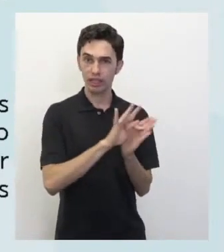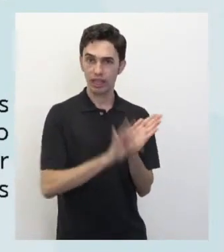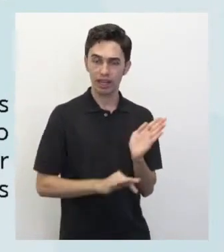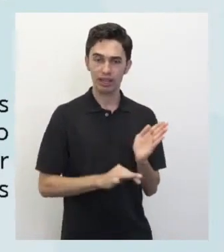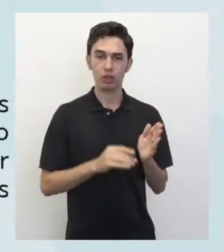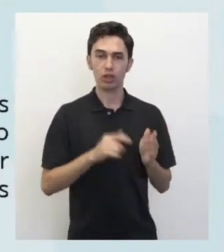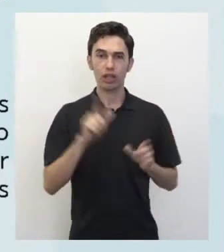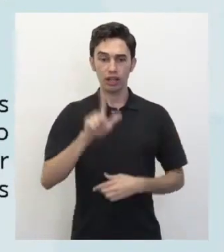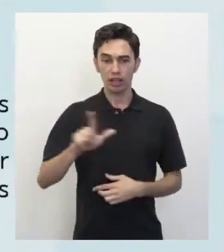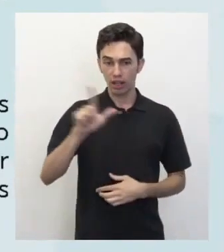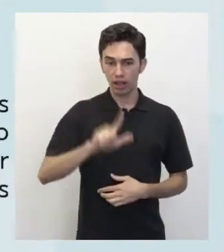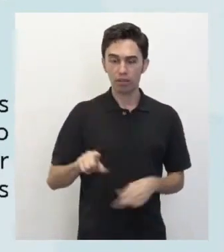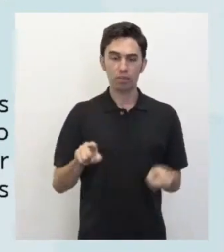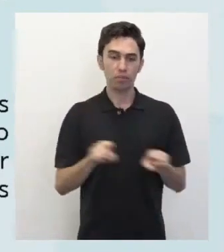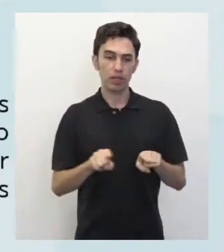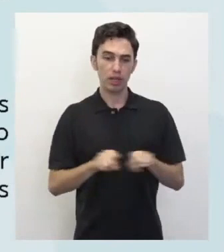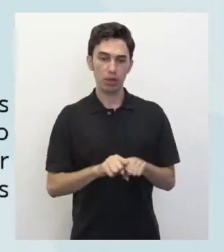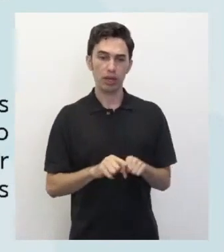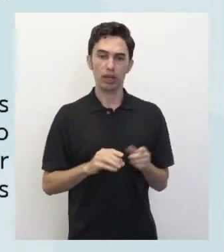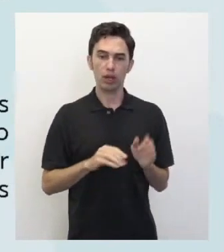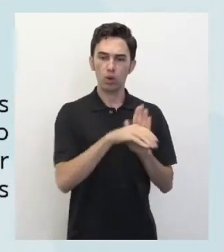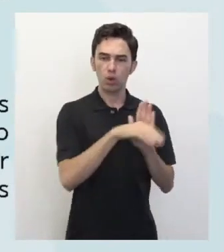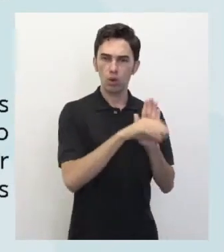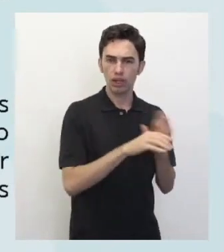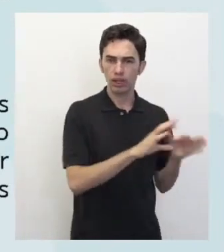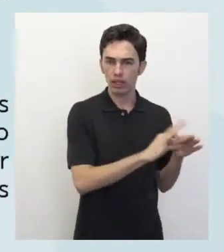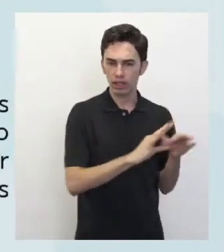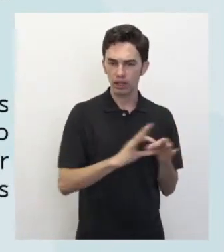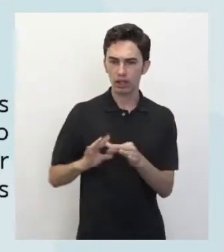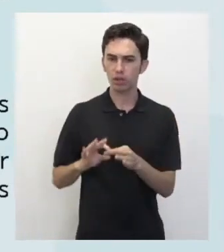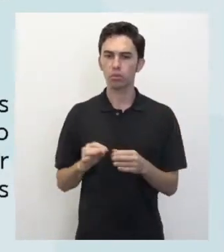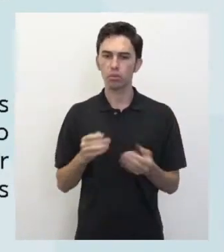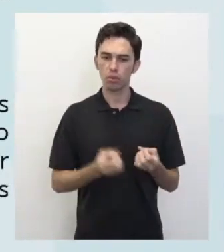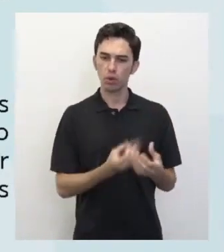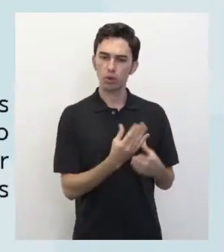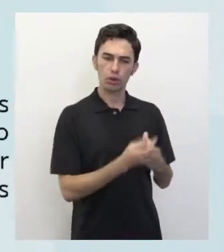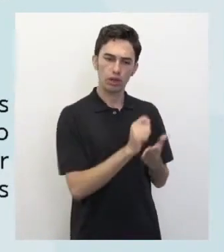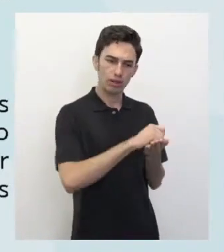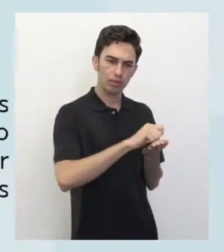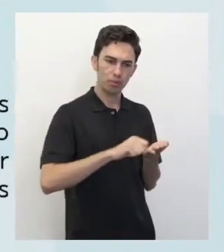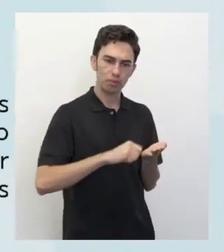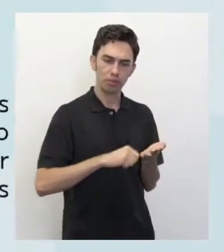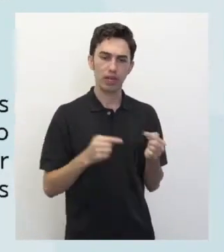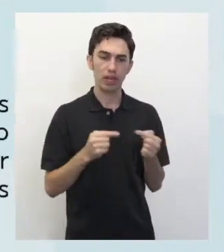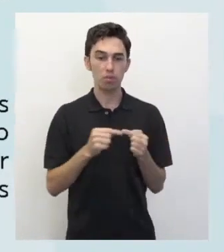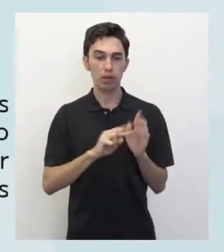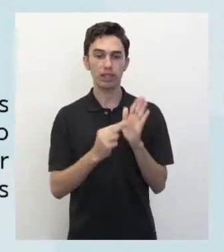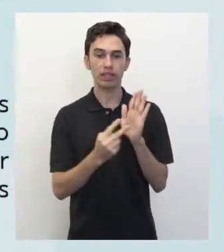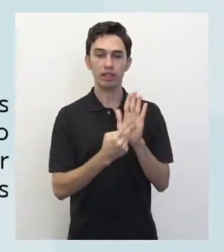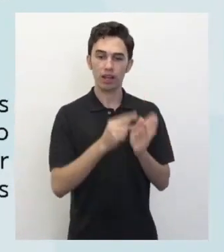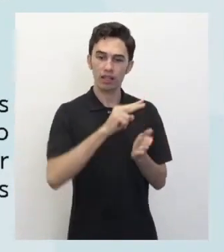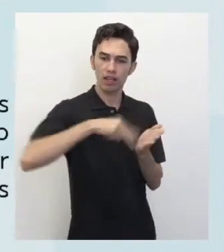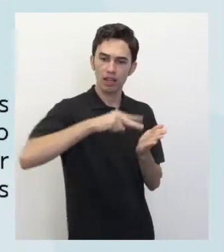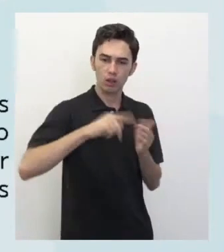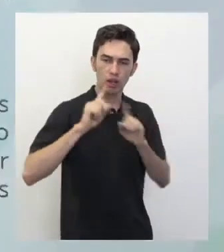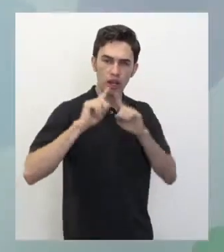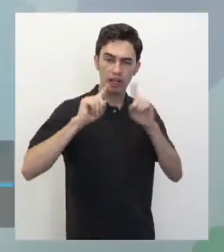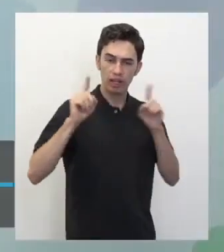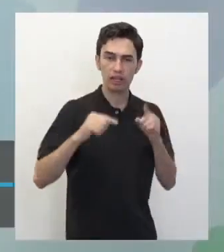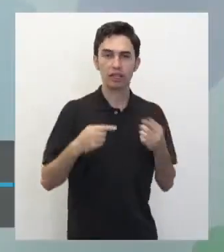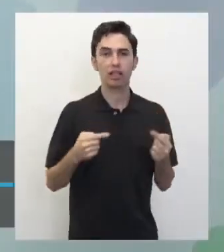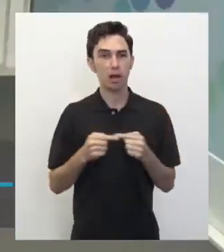atribuir significados de leituras críticas em diferentes situações, chamada aqui de habilidade essencial.